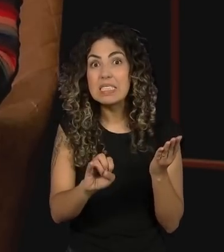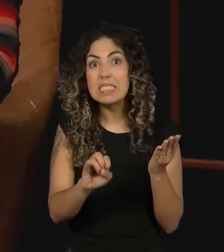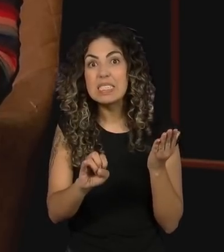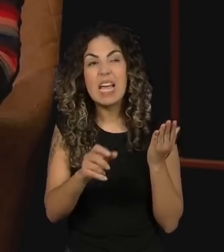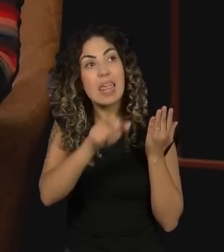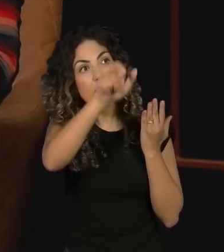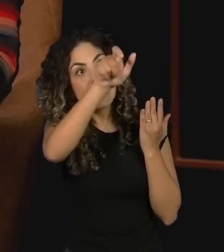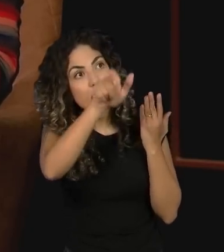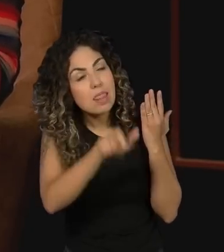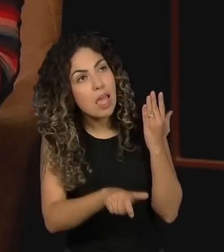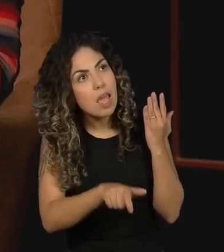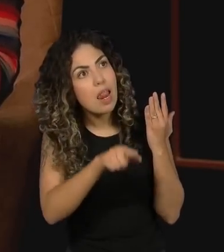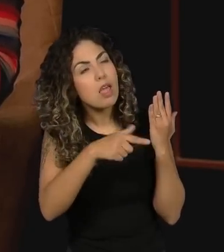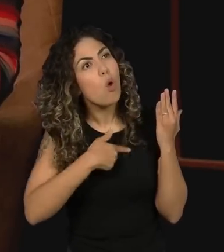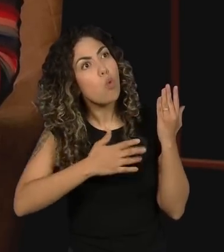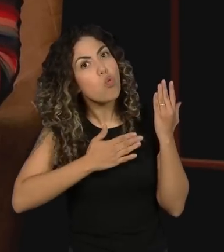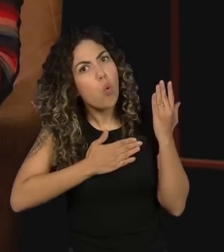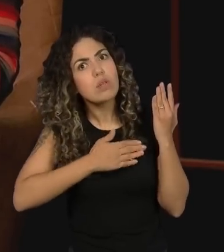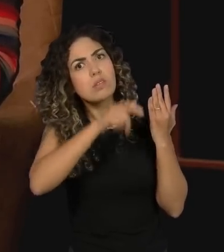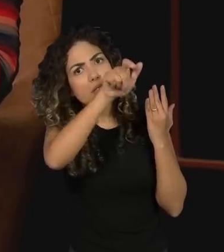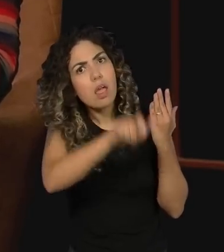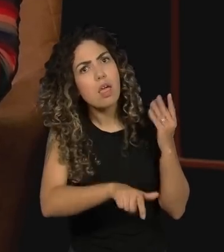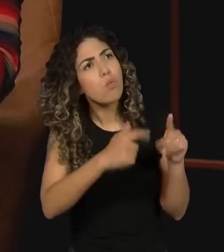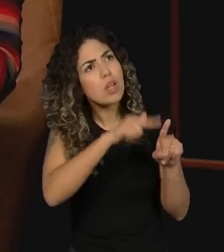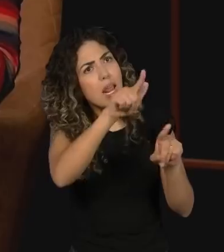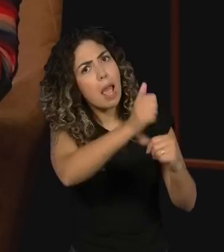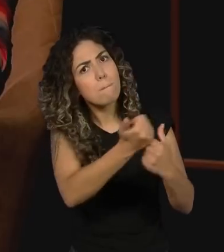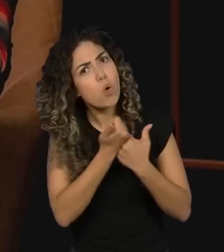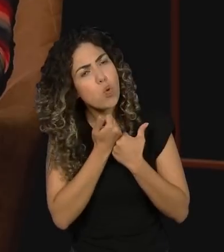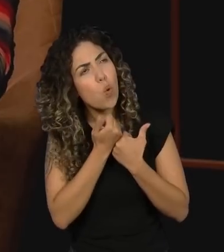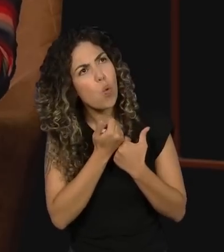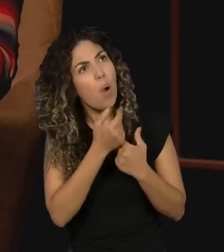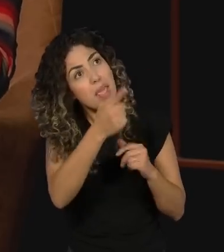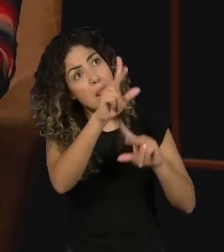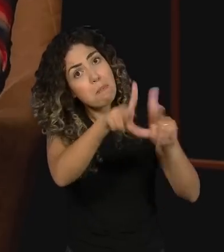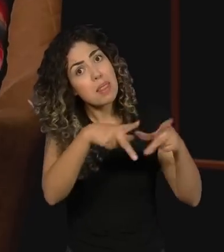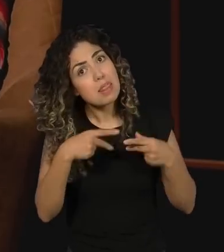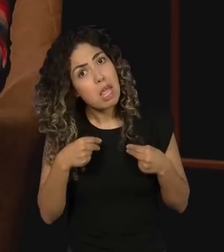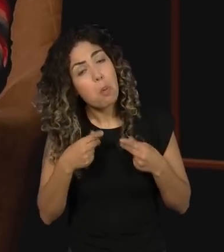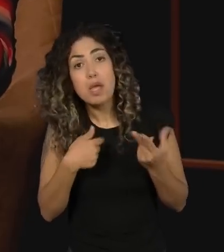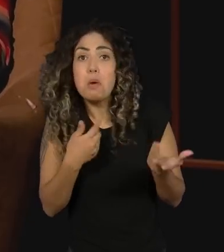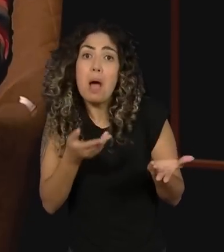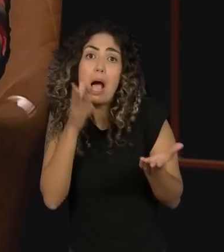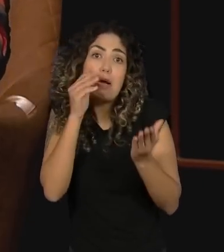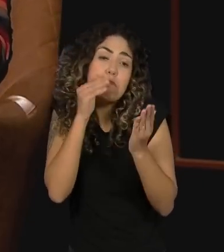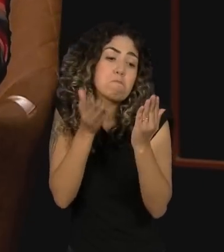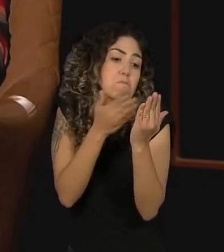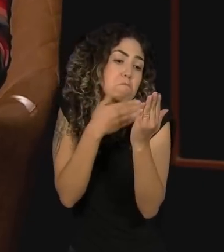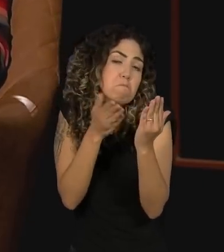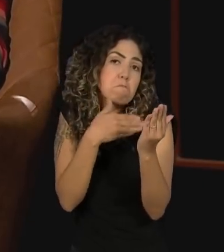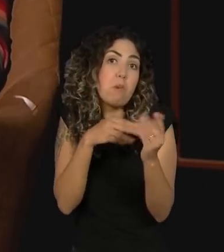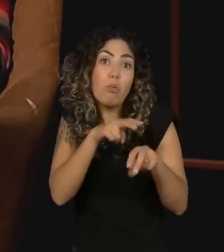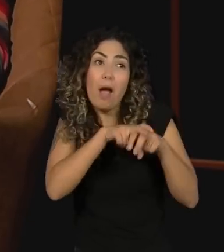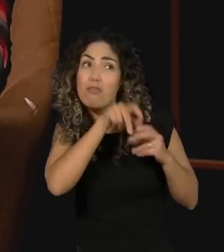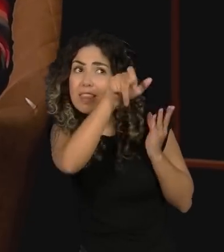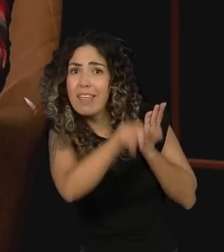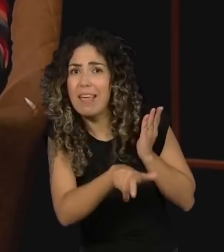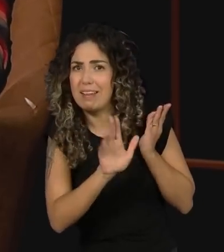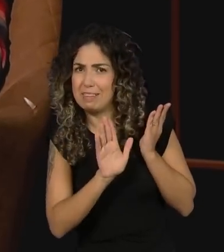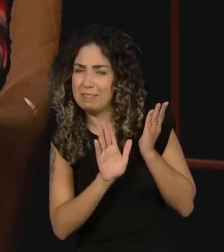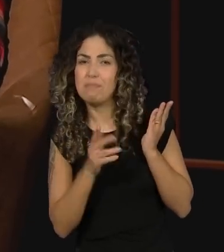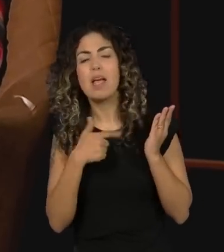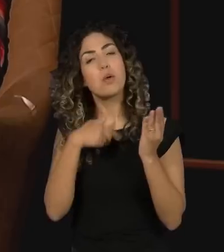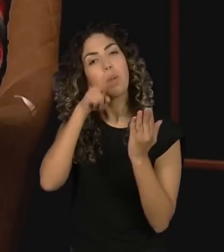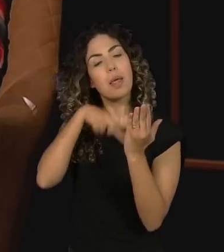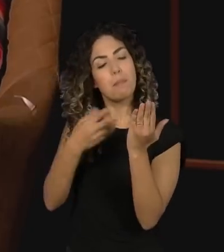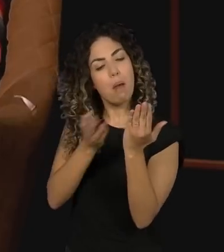tanto dele, Newton. Falei, deixa eu ver o que esse cara escreveu, sabe? Fiquei curiosa, comecei a